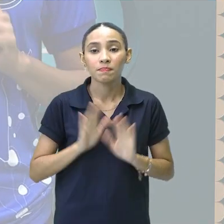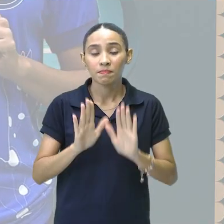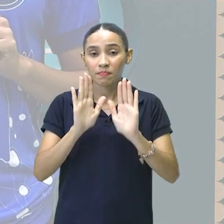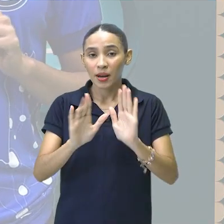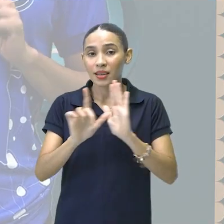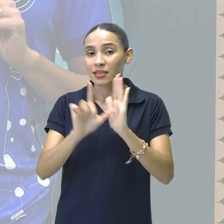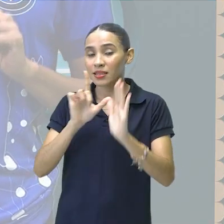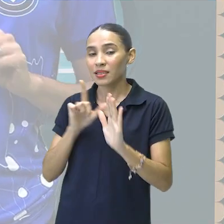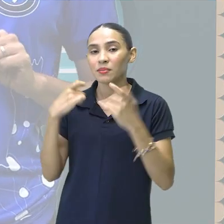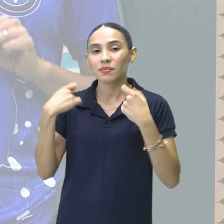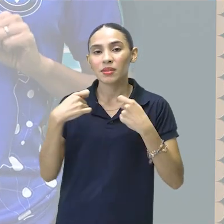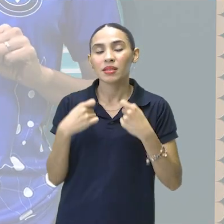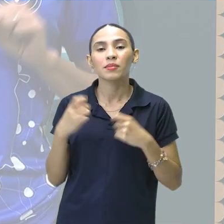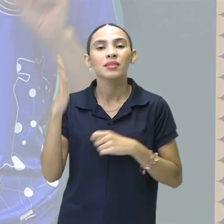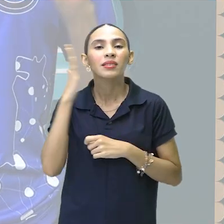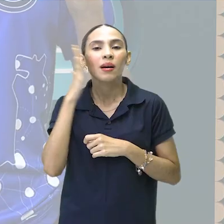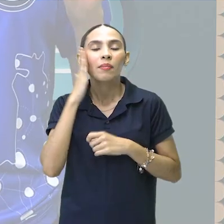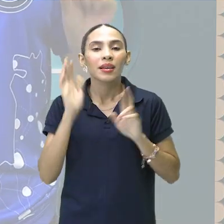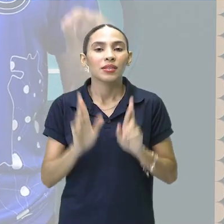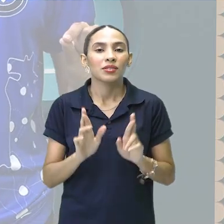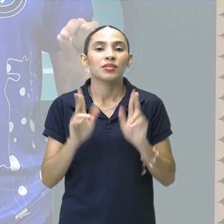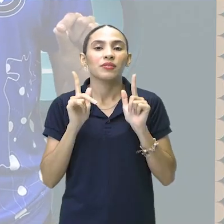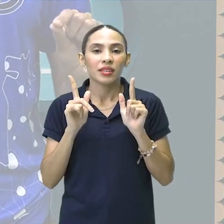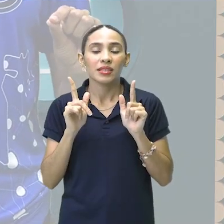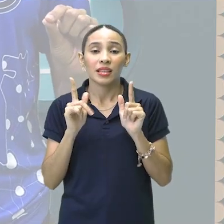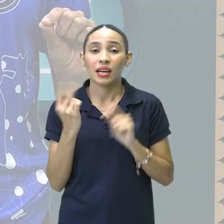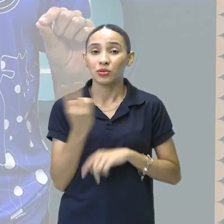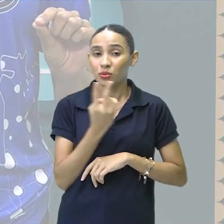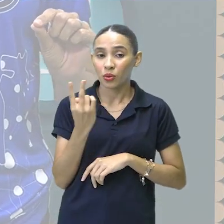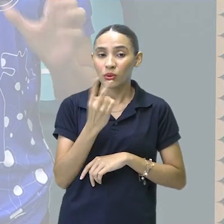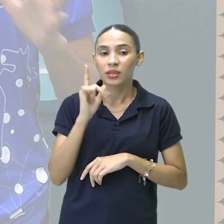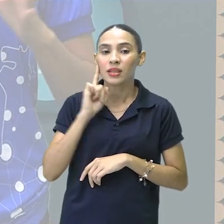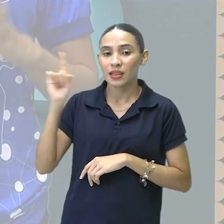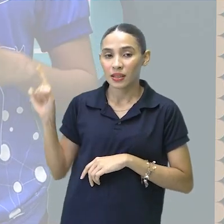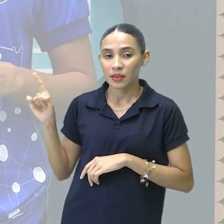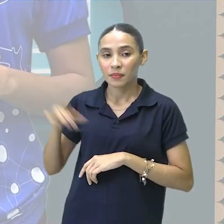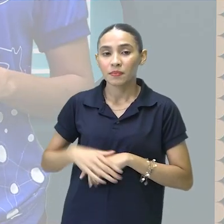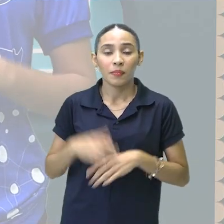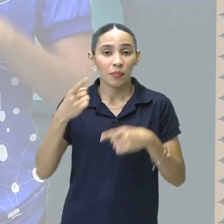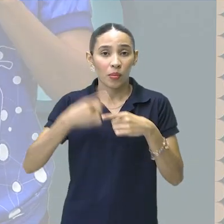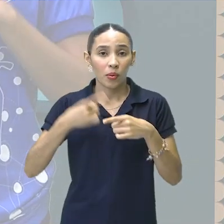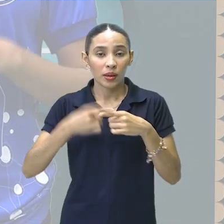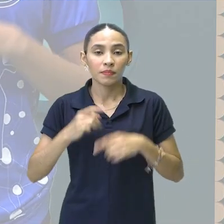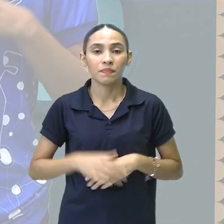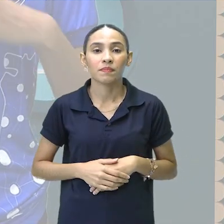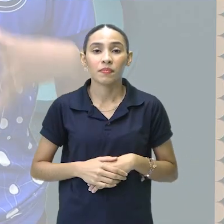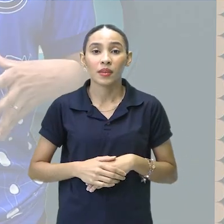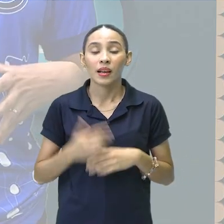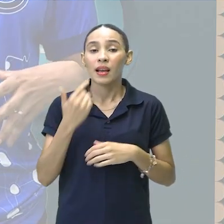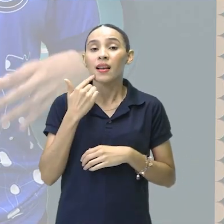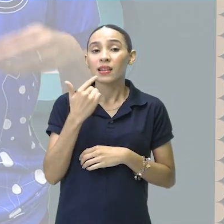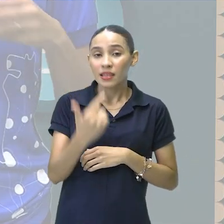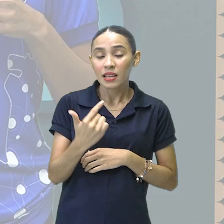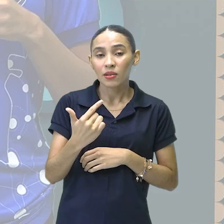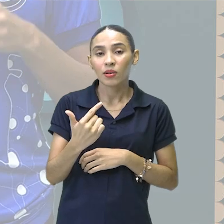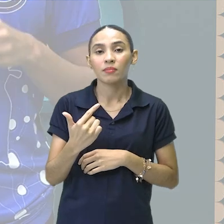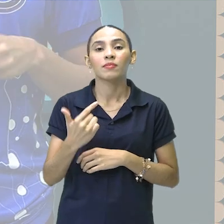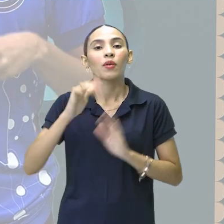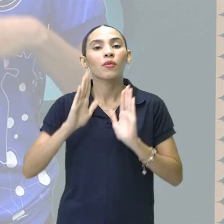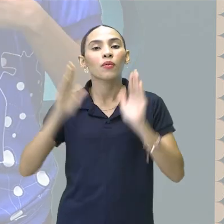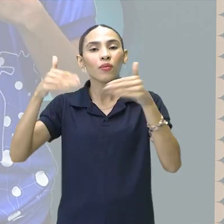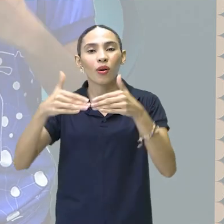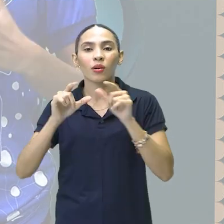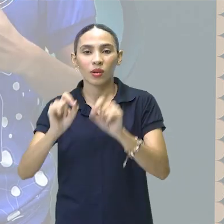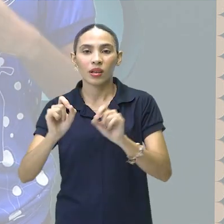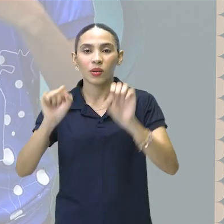Mas antes nós precisamos saber diferenciar as duas coisas. Porque quando eu falo de língua, eu vou estar falando